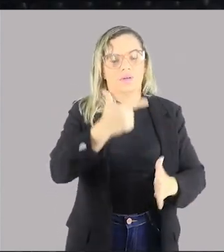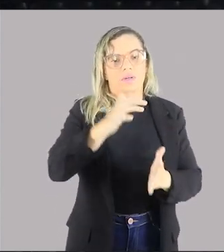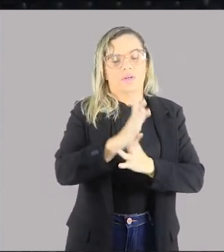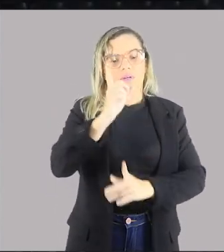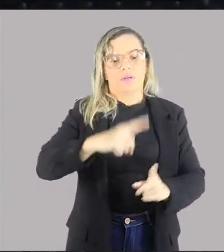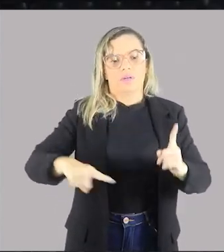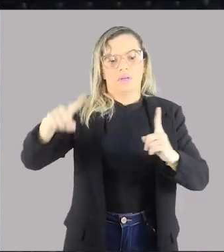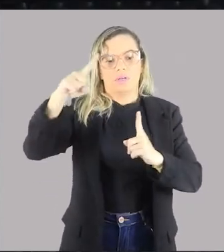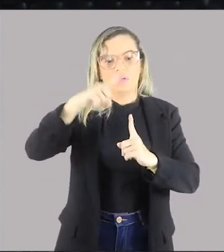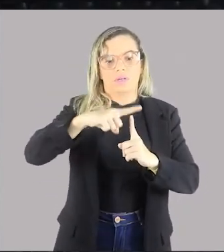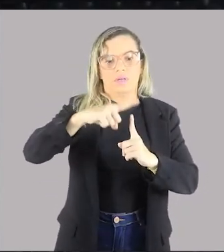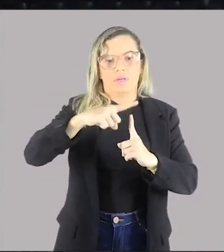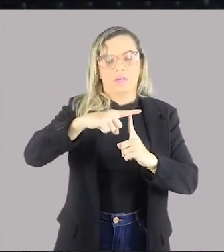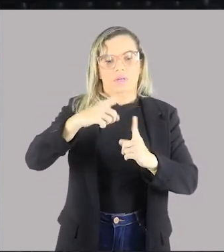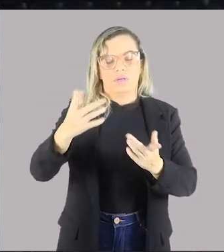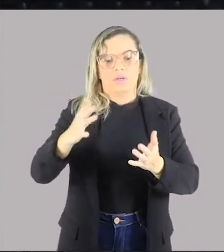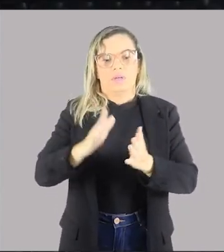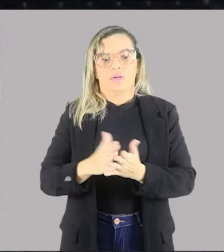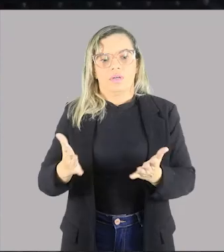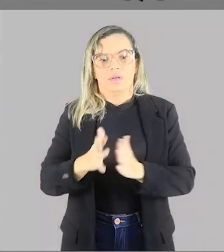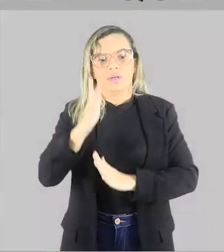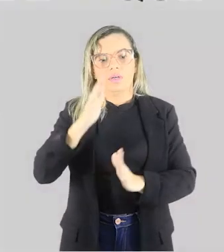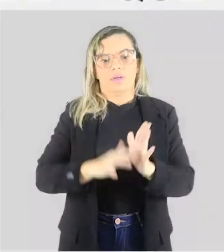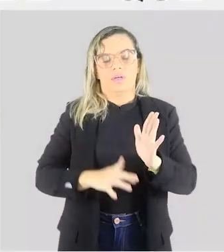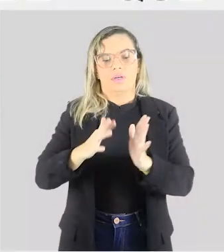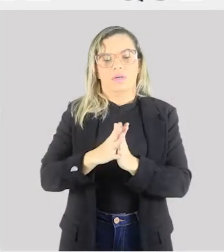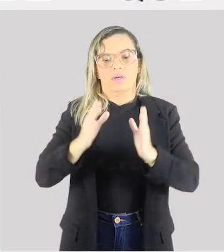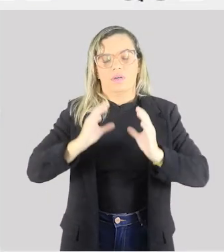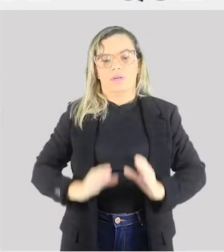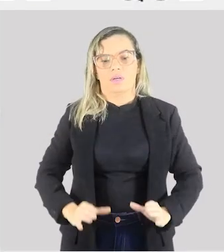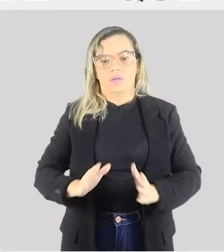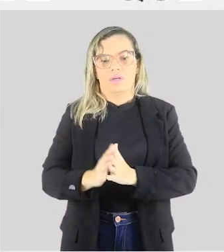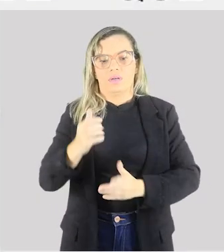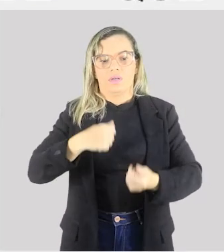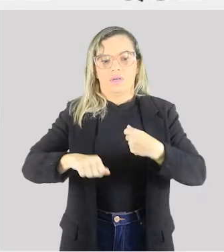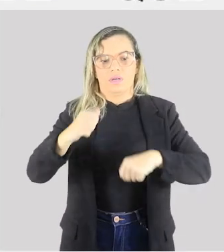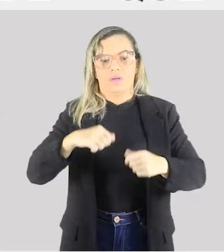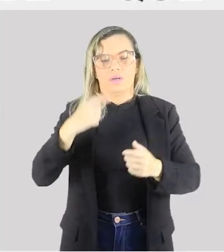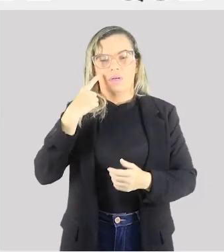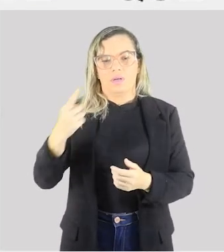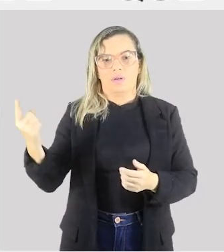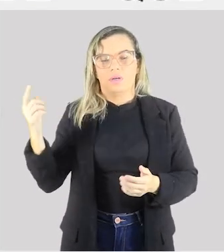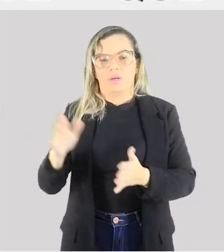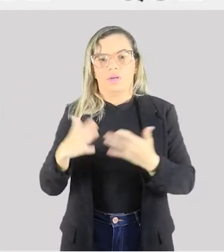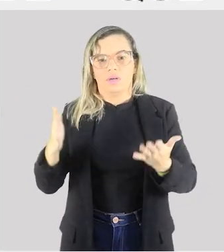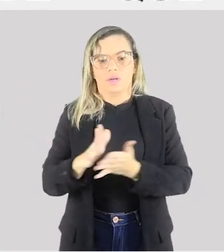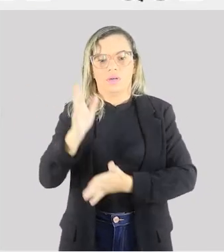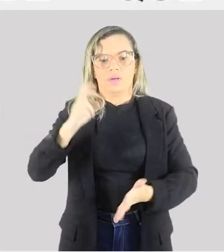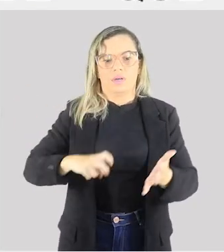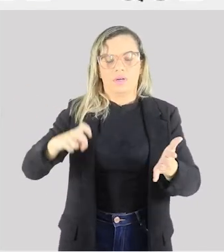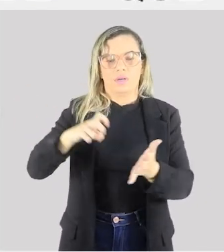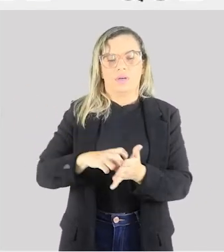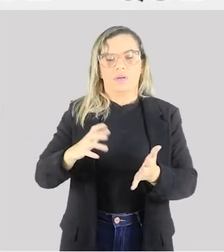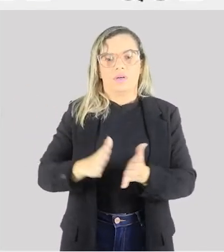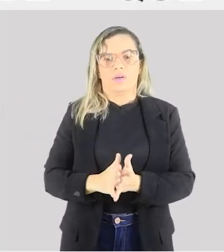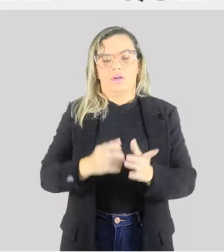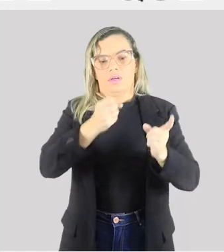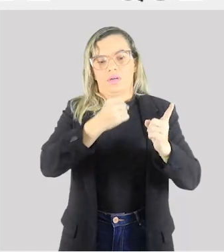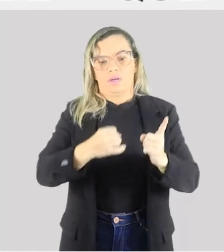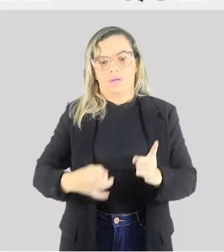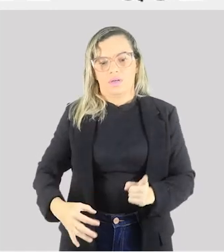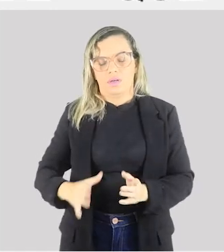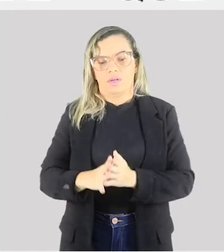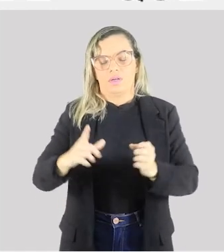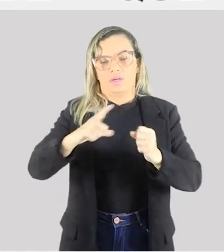tipo de sanção administrativa causada por infrações descritas no artigo